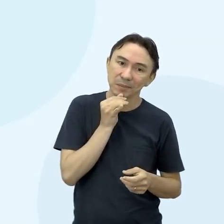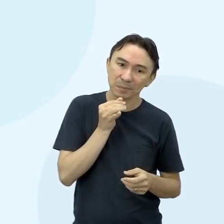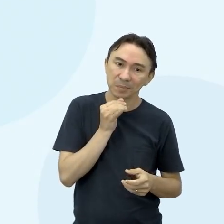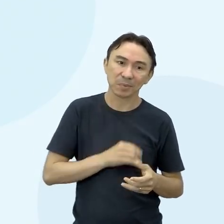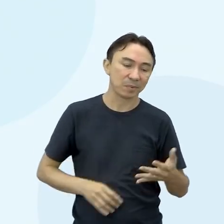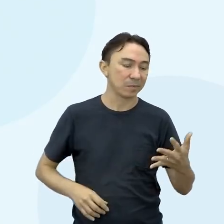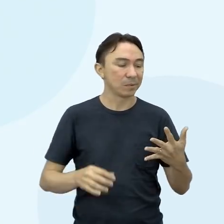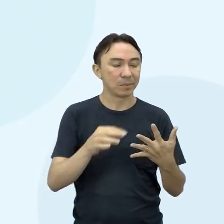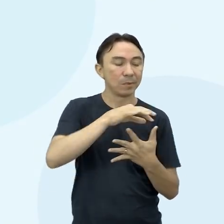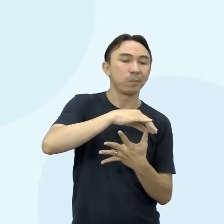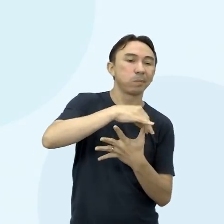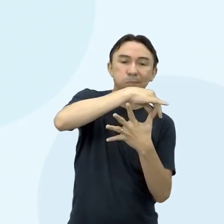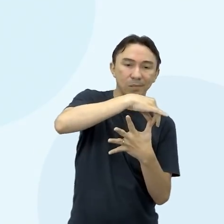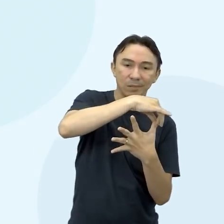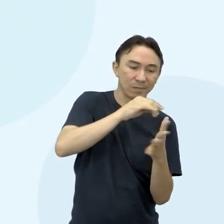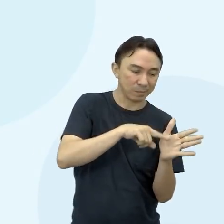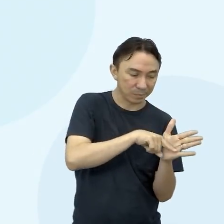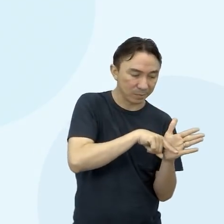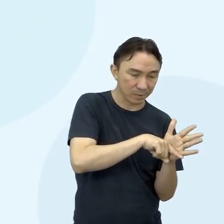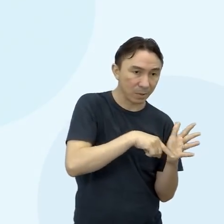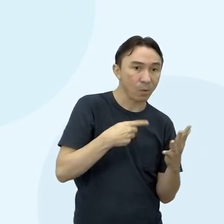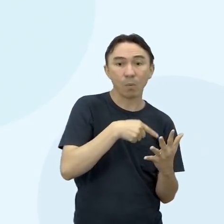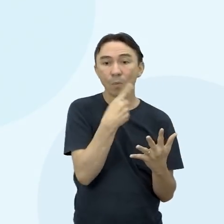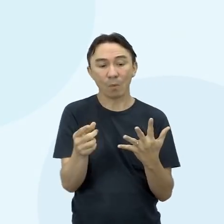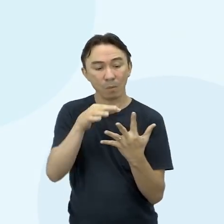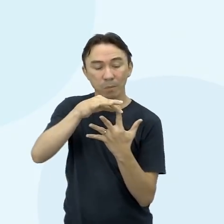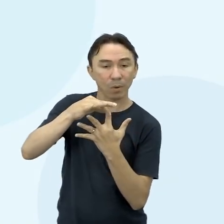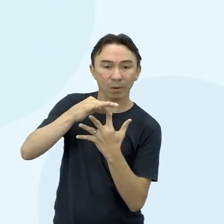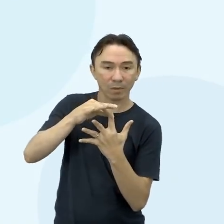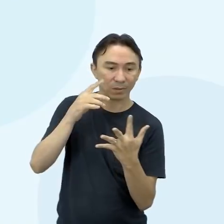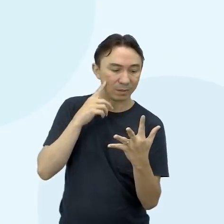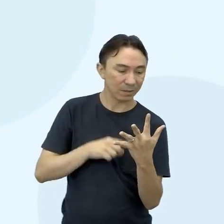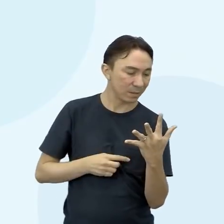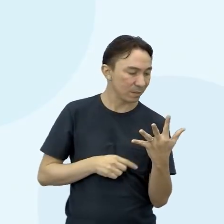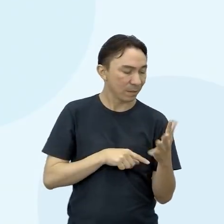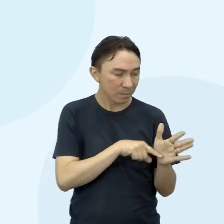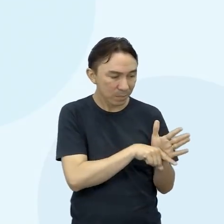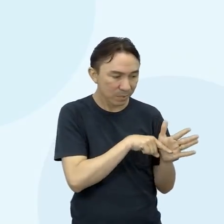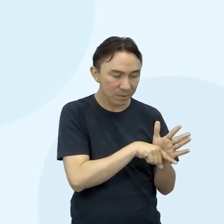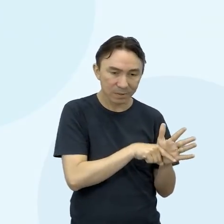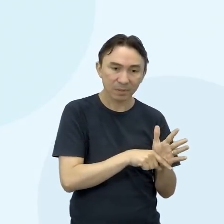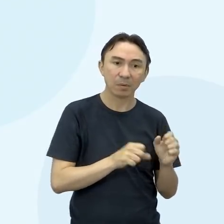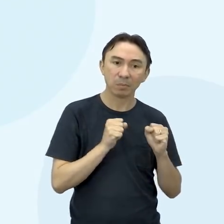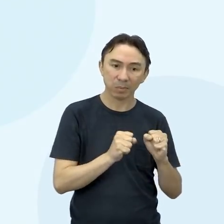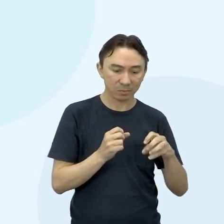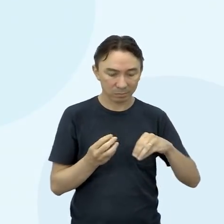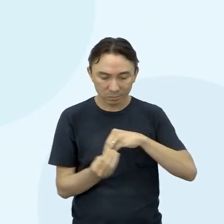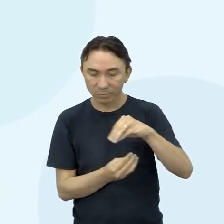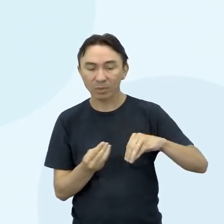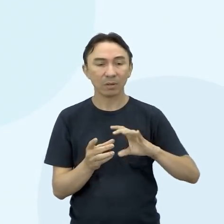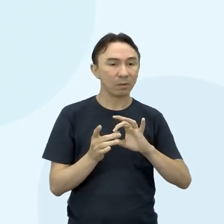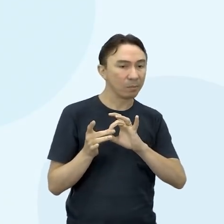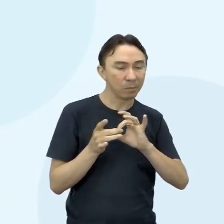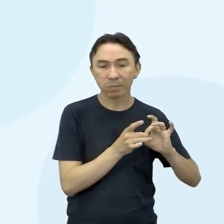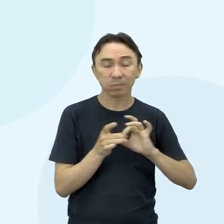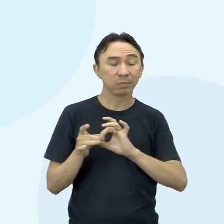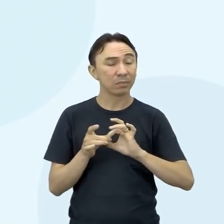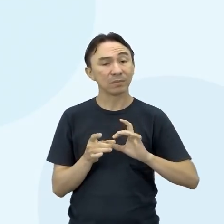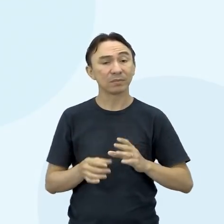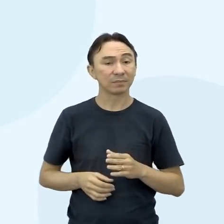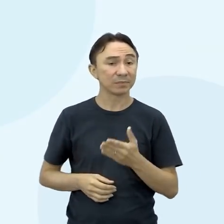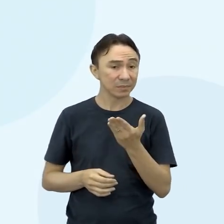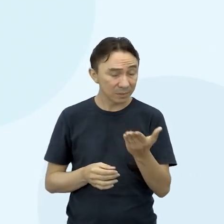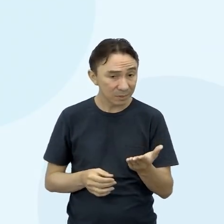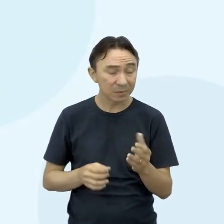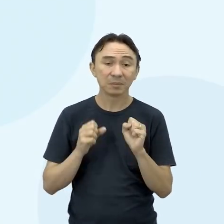para ajudar na produção de outro componente e vice-versa. Inclusive, vocês podem compartilhar com os estudantes esse